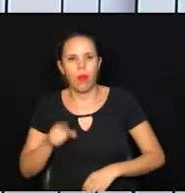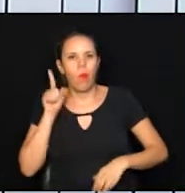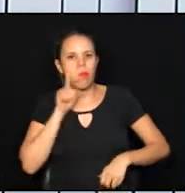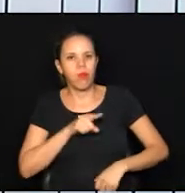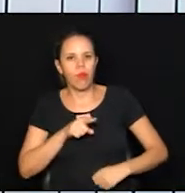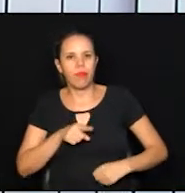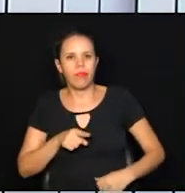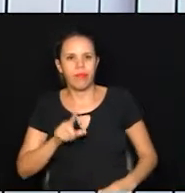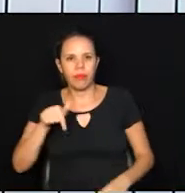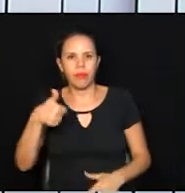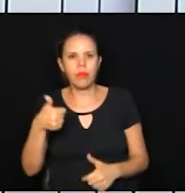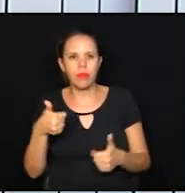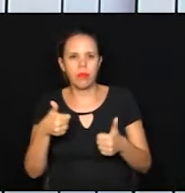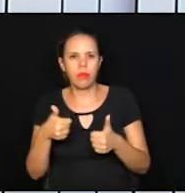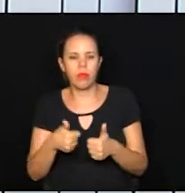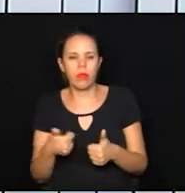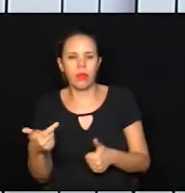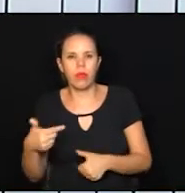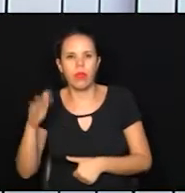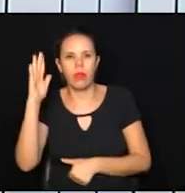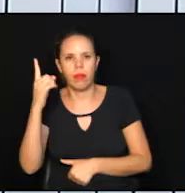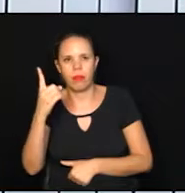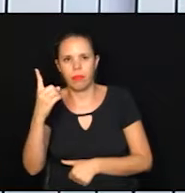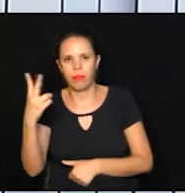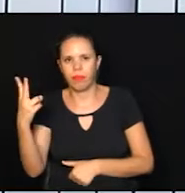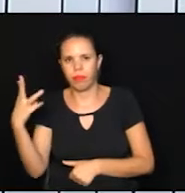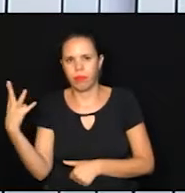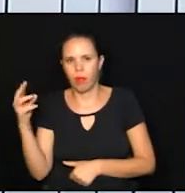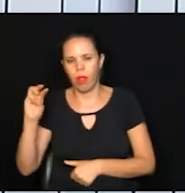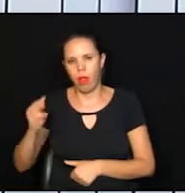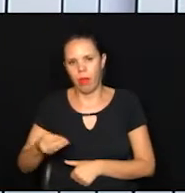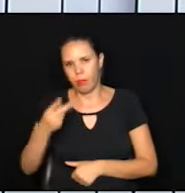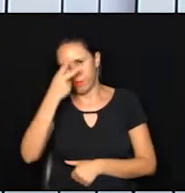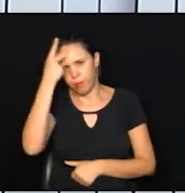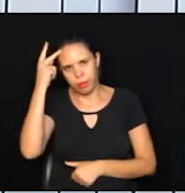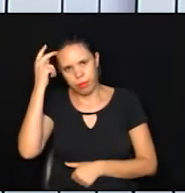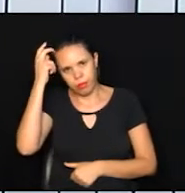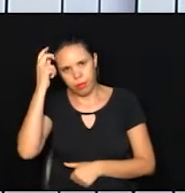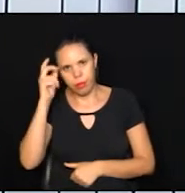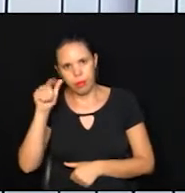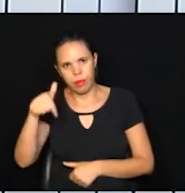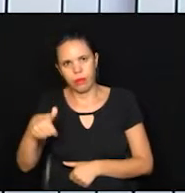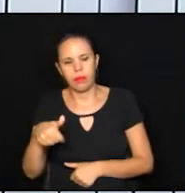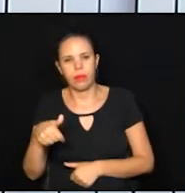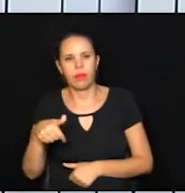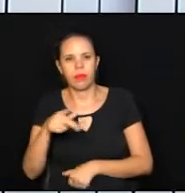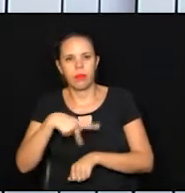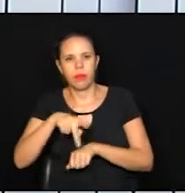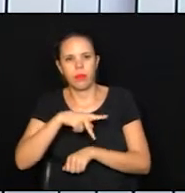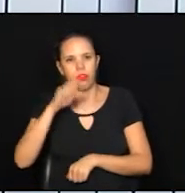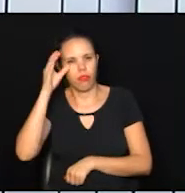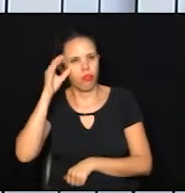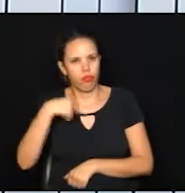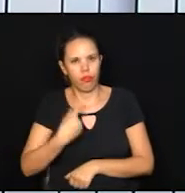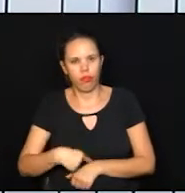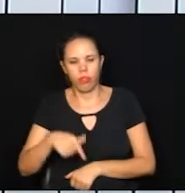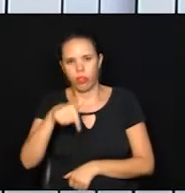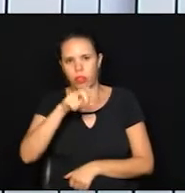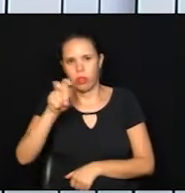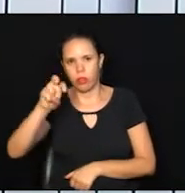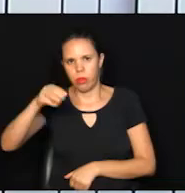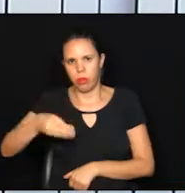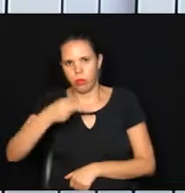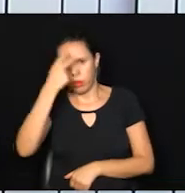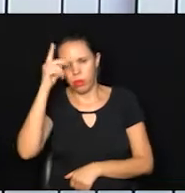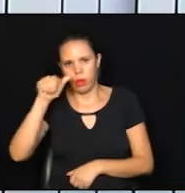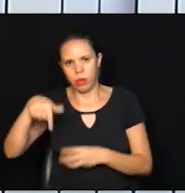Estados Unidos, primeira dose com mais de 124 milhões de pessoas. Depois vem a China, com 75 milhões de